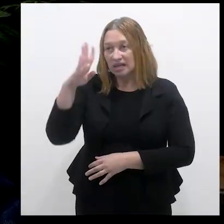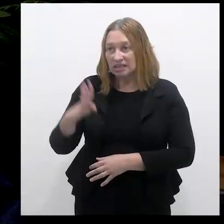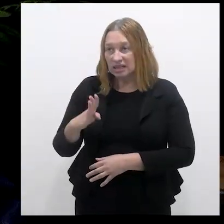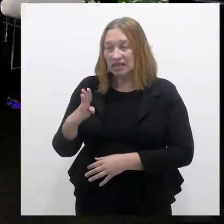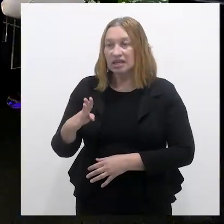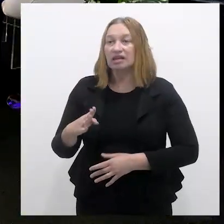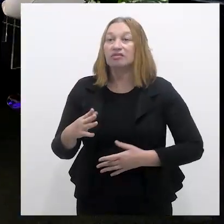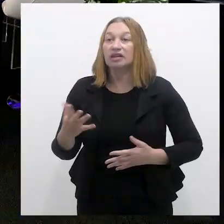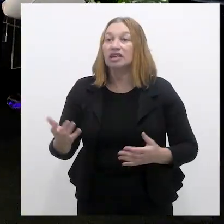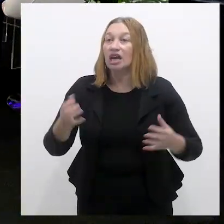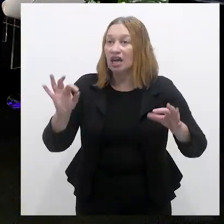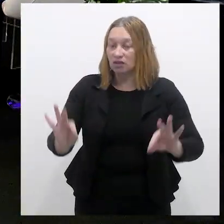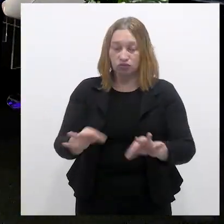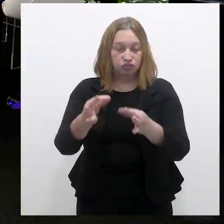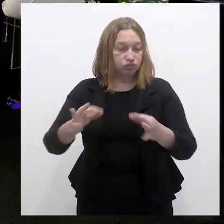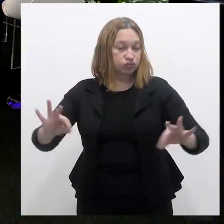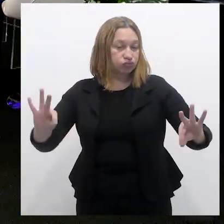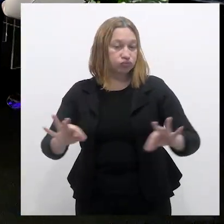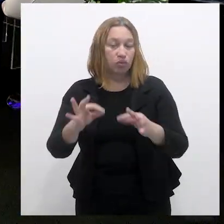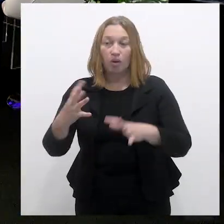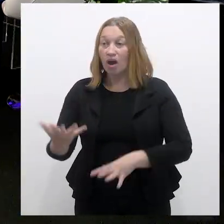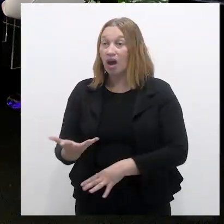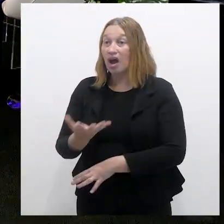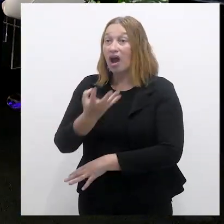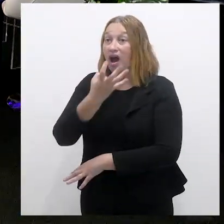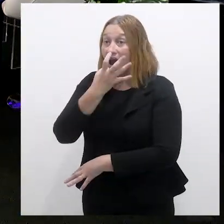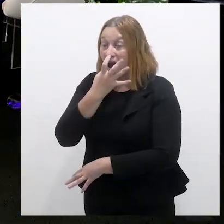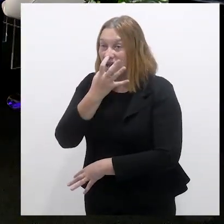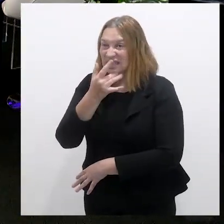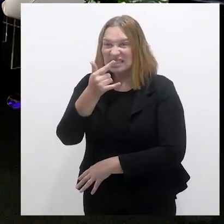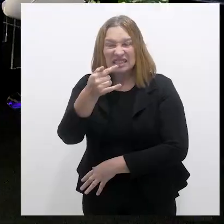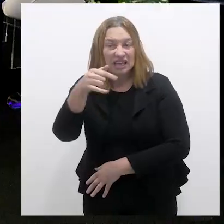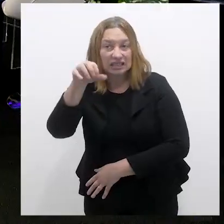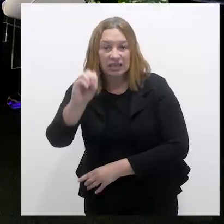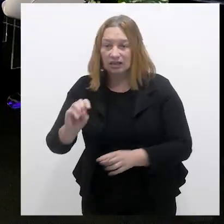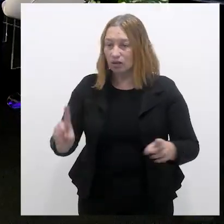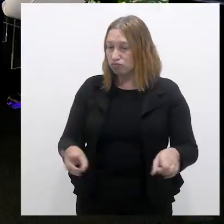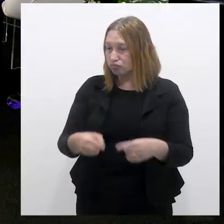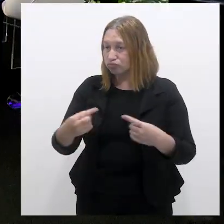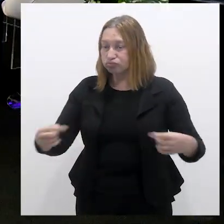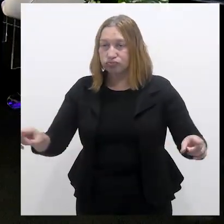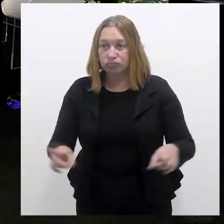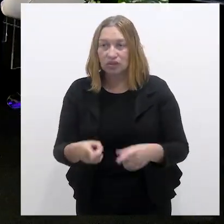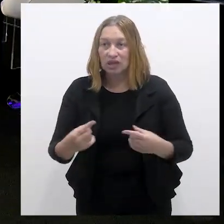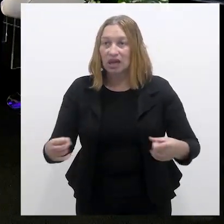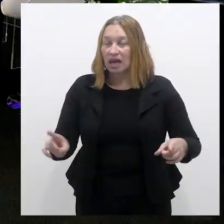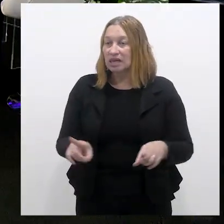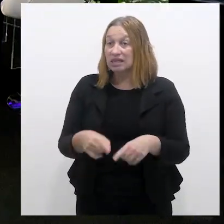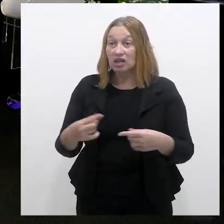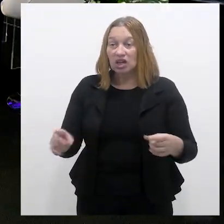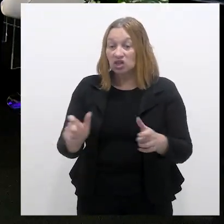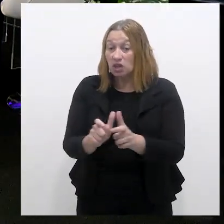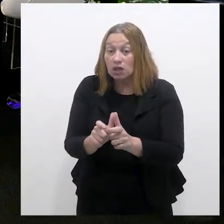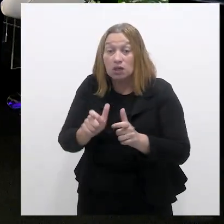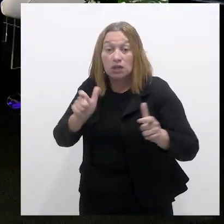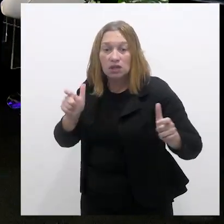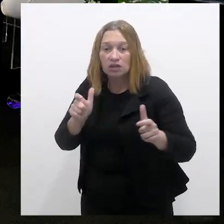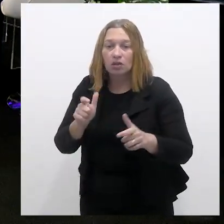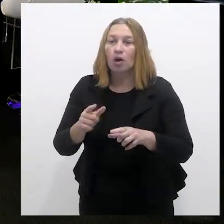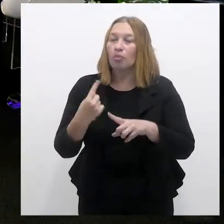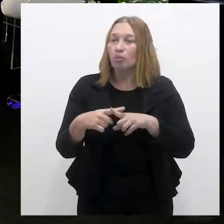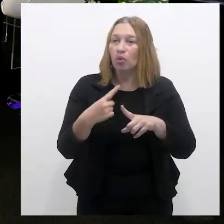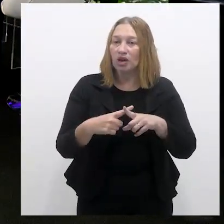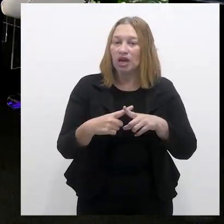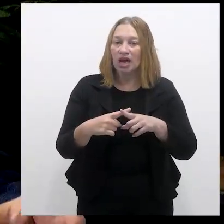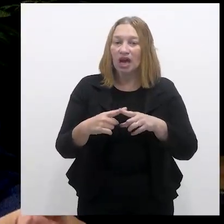tão linda. Eles tocam e encantam, né? Encantam, 70 né? músicos, né, maestra? Exato. Não, essa orquestra é inclusive maior, porque a